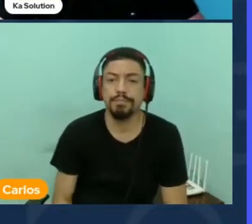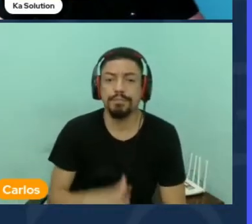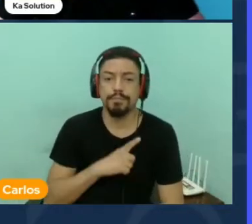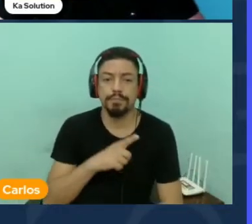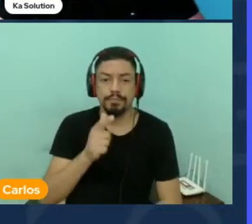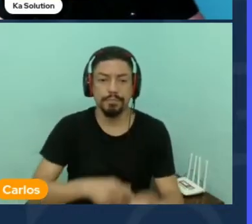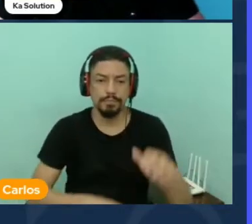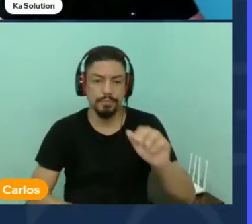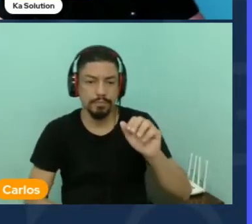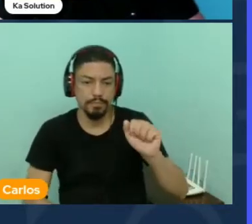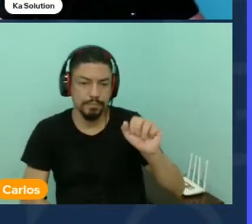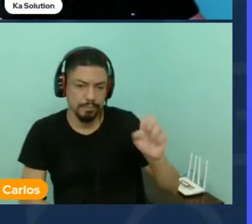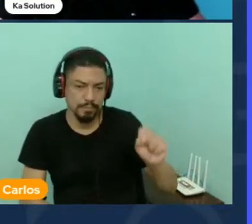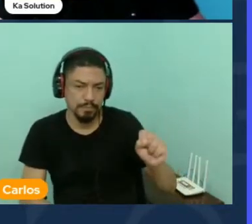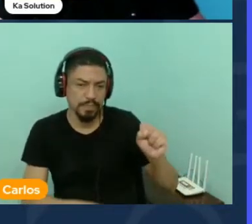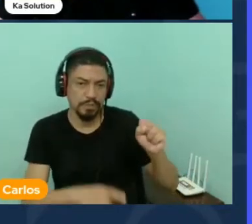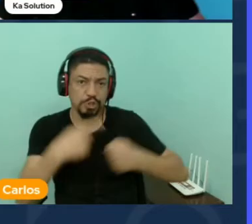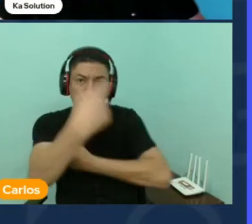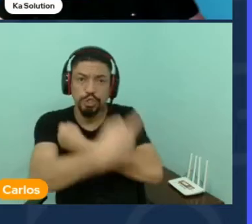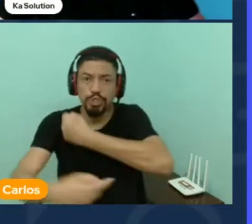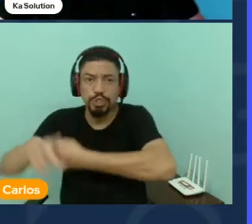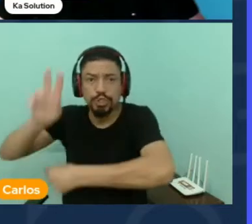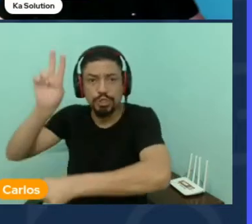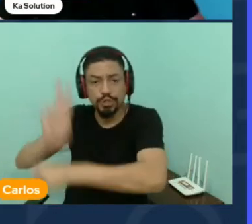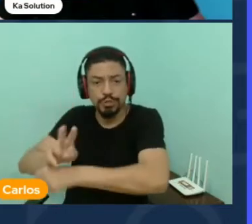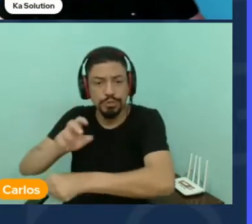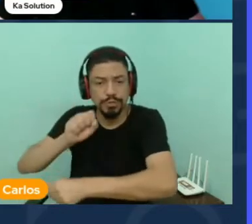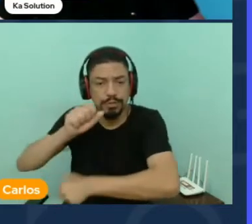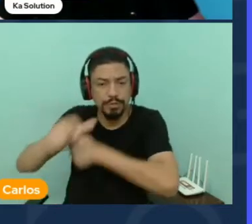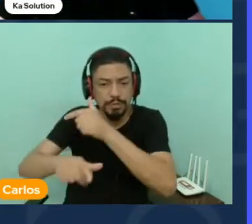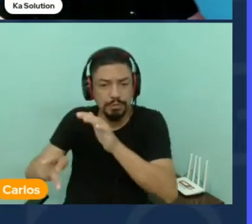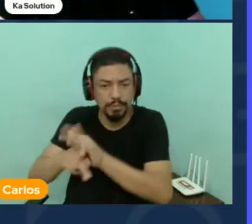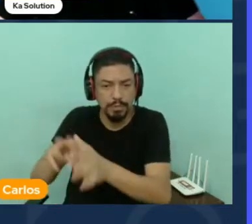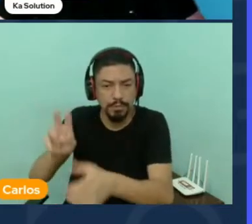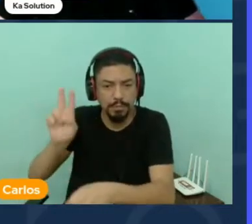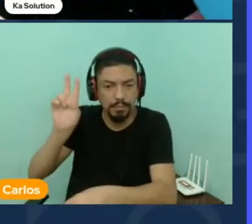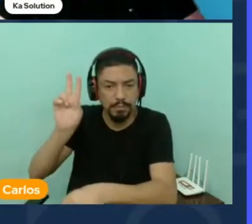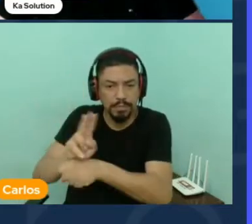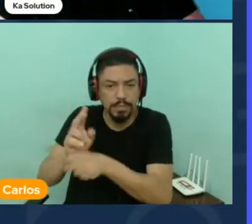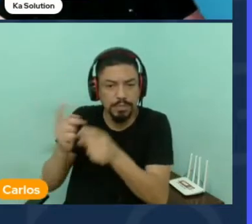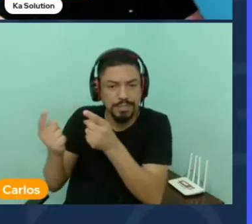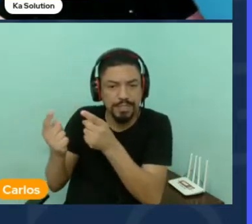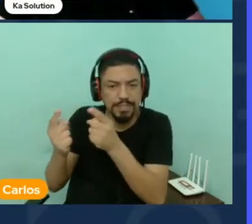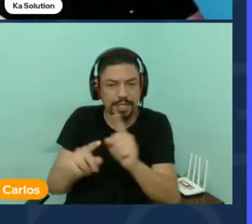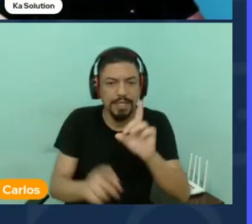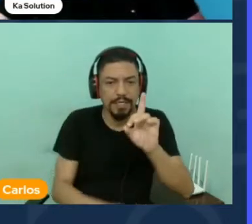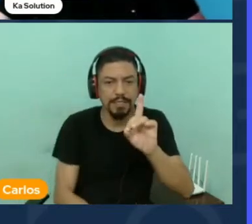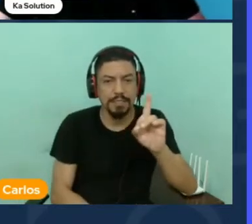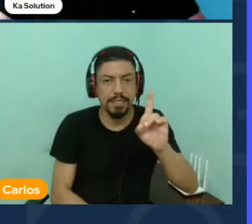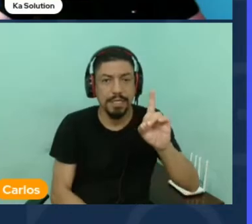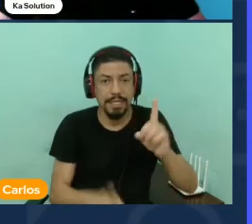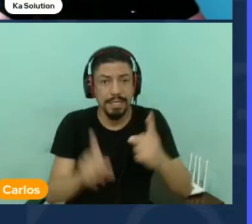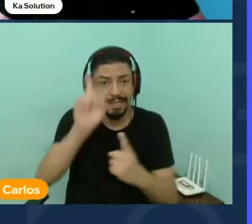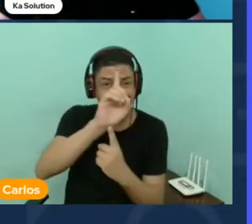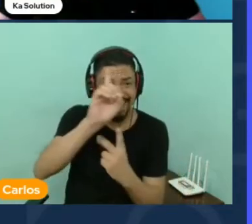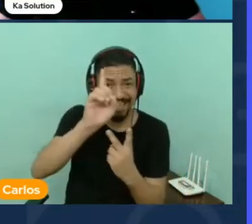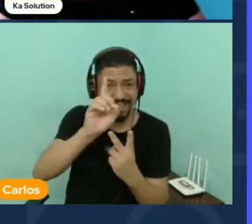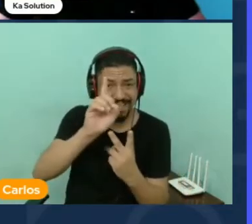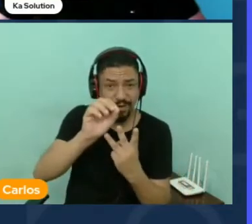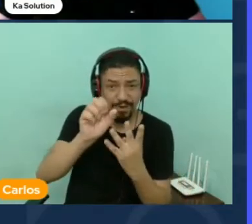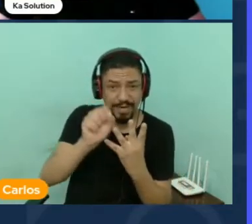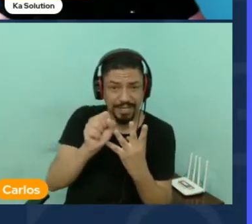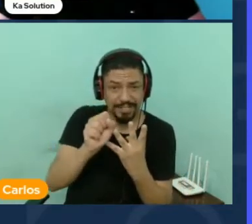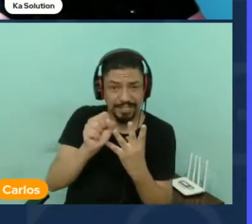AWS Shield, que é um serviço de proteção contra ataques de DDoS, ataques de negação